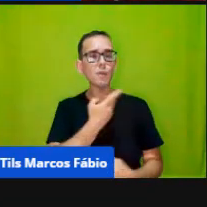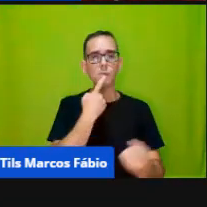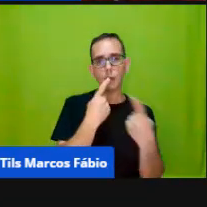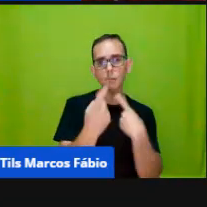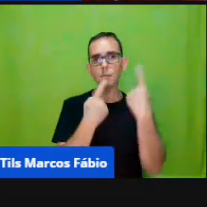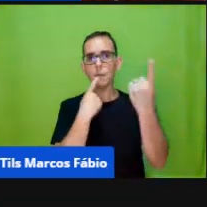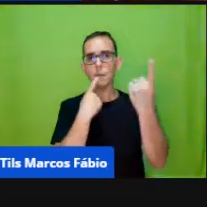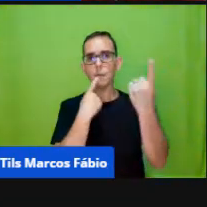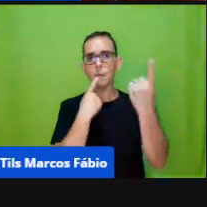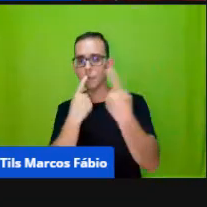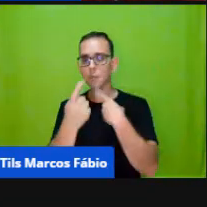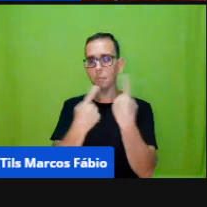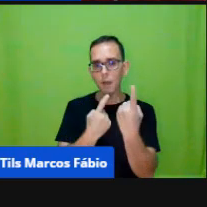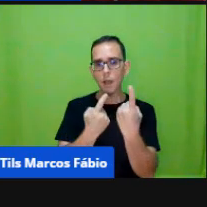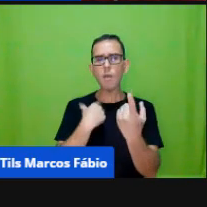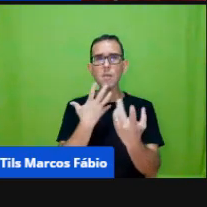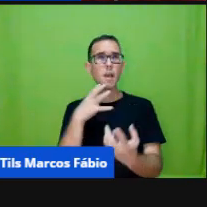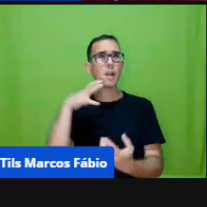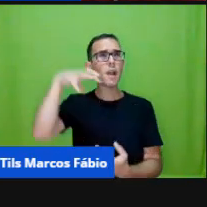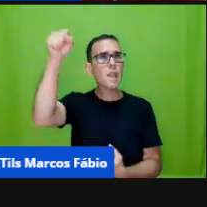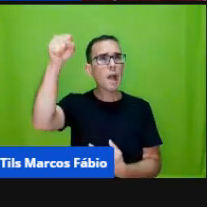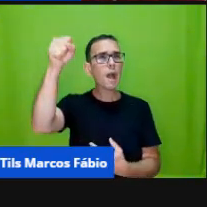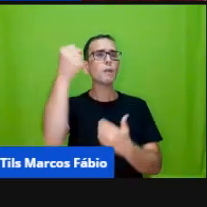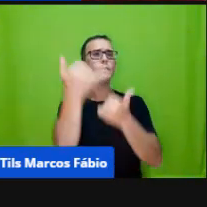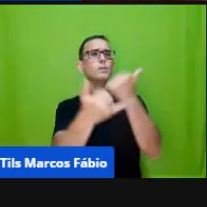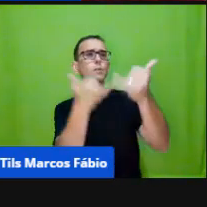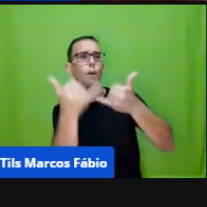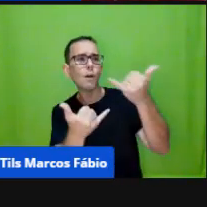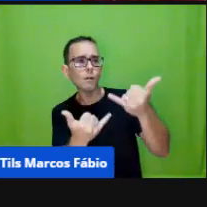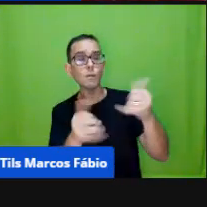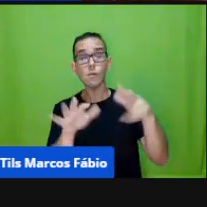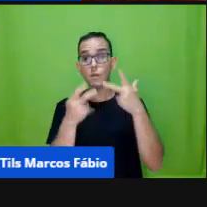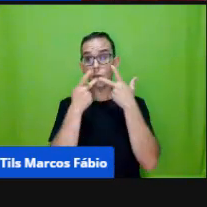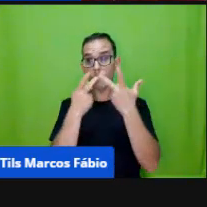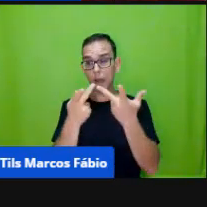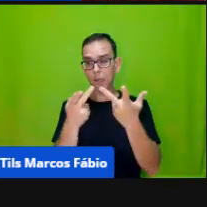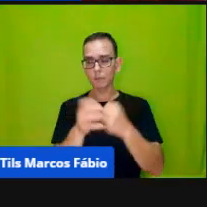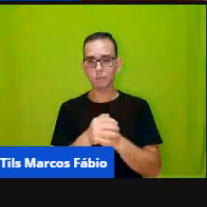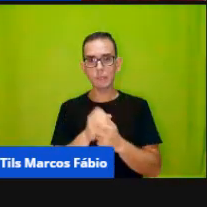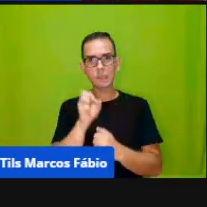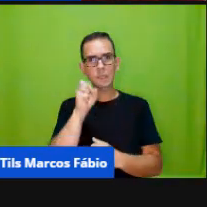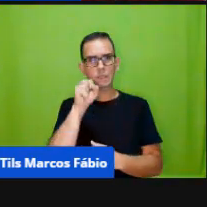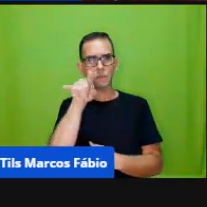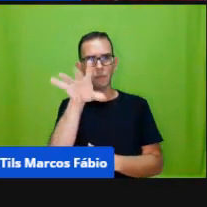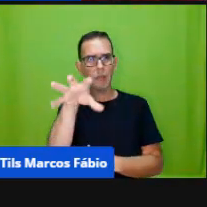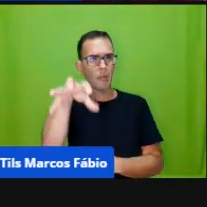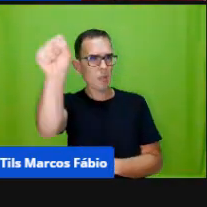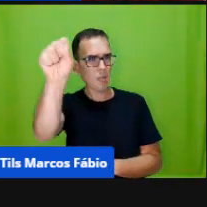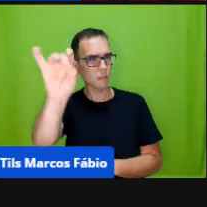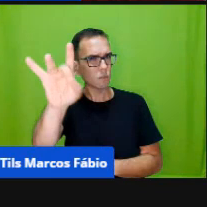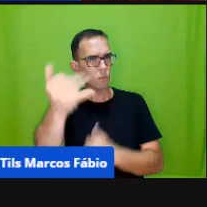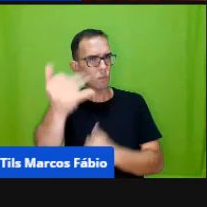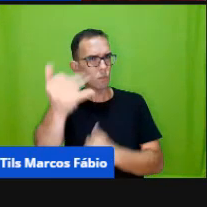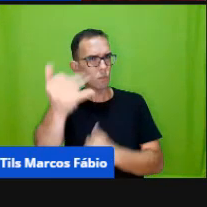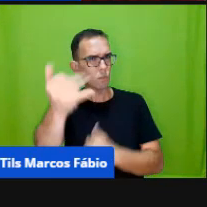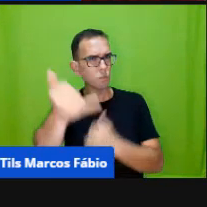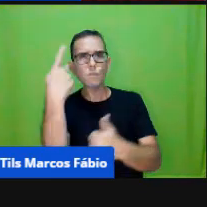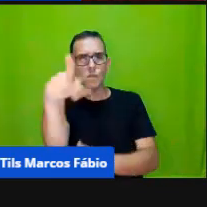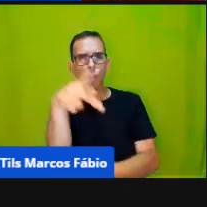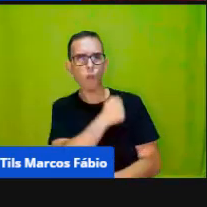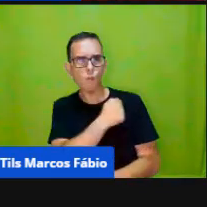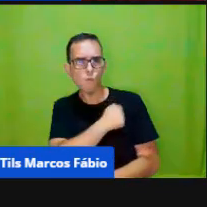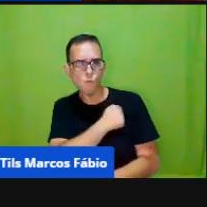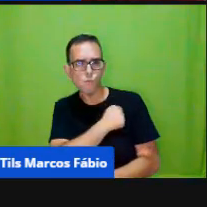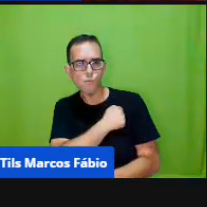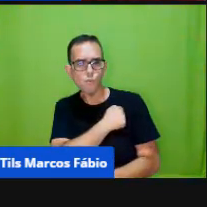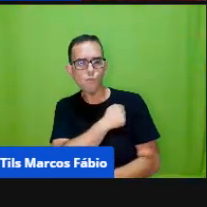né? Eu quero ganhar os jogos, e quando a gente fala, se você só vai ganhar os jogos se os seus alunos daqui